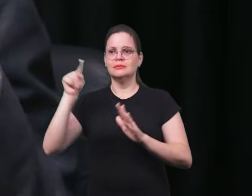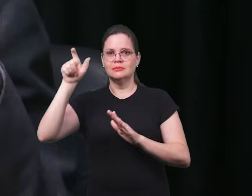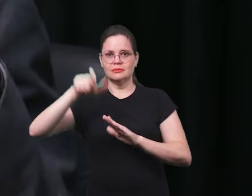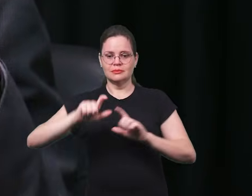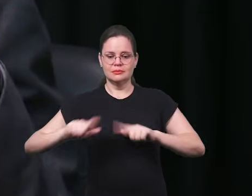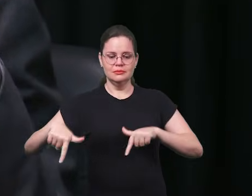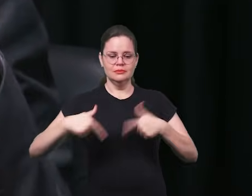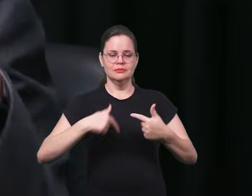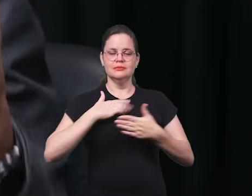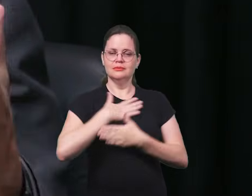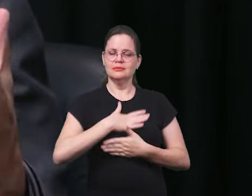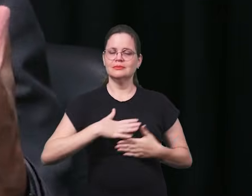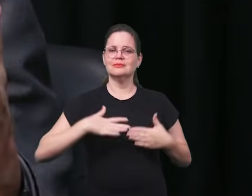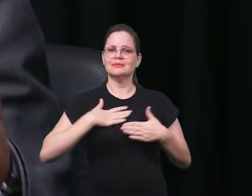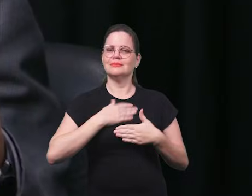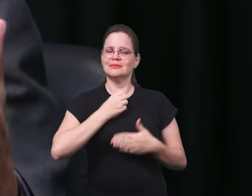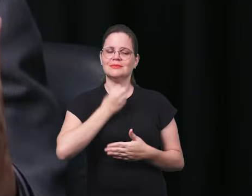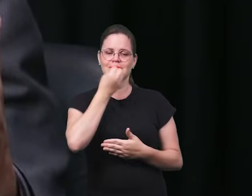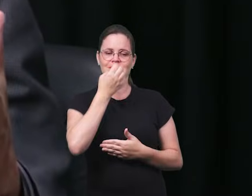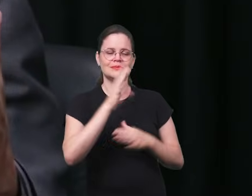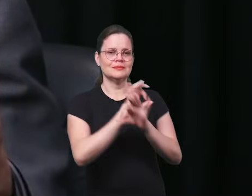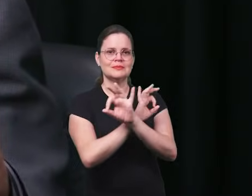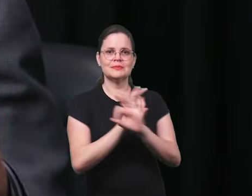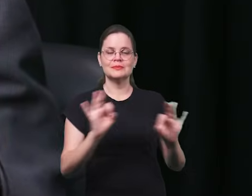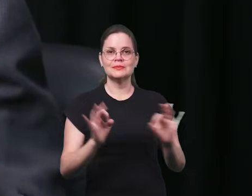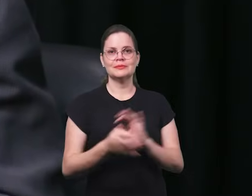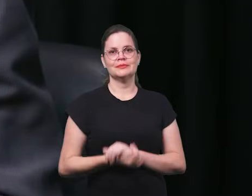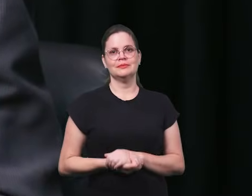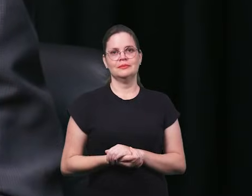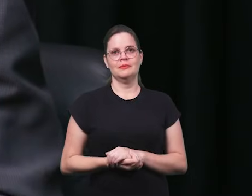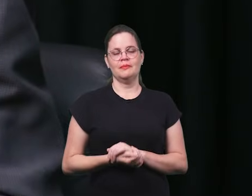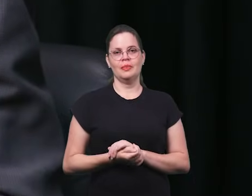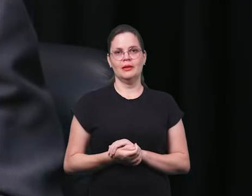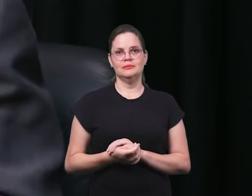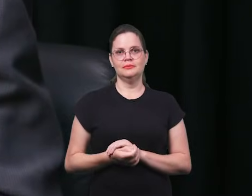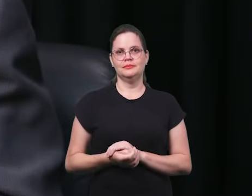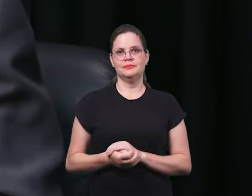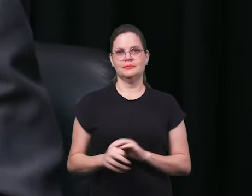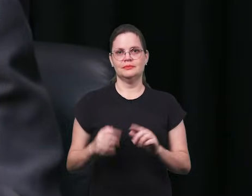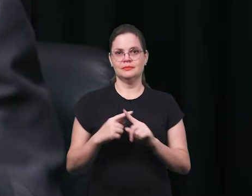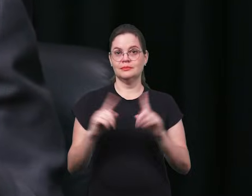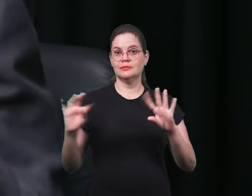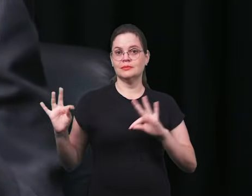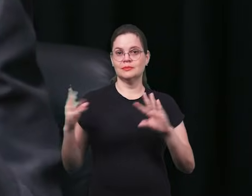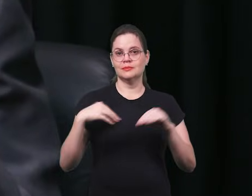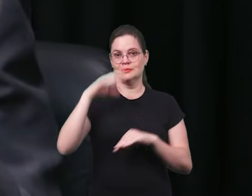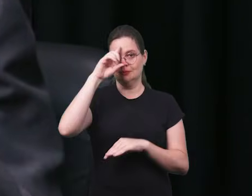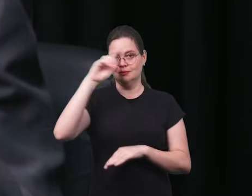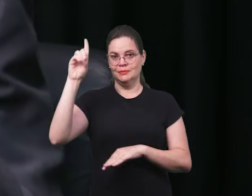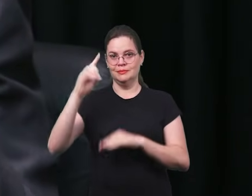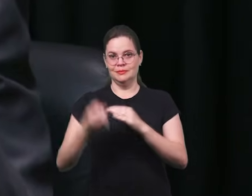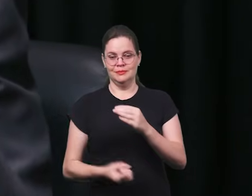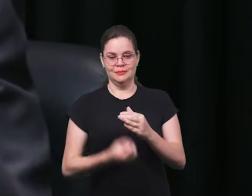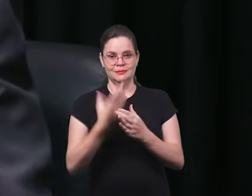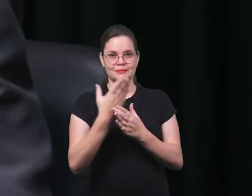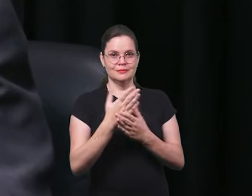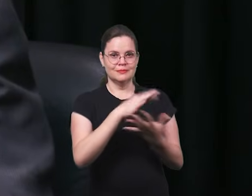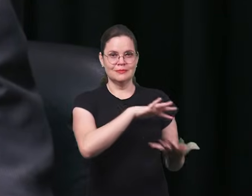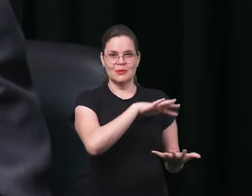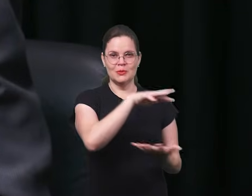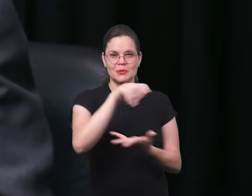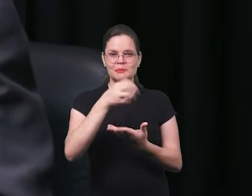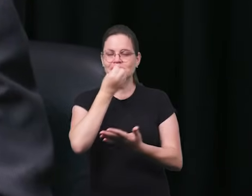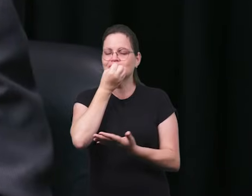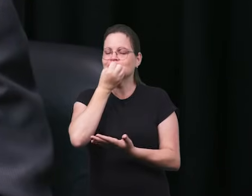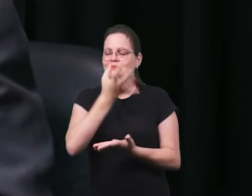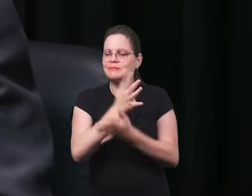A natureza, o homem. Mas o fato é que aquilo que Deus fez muito